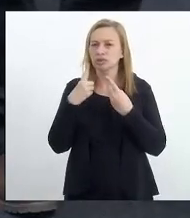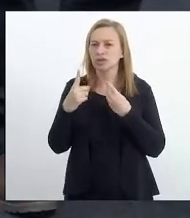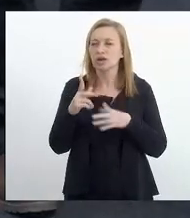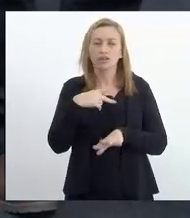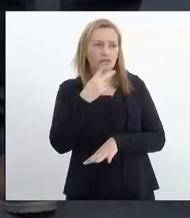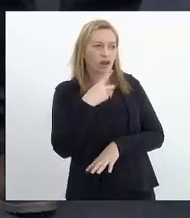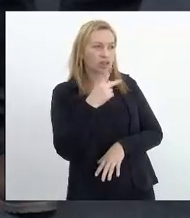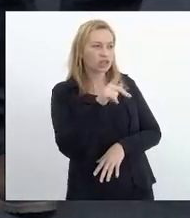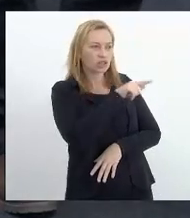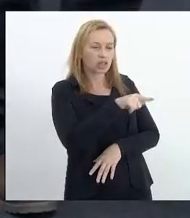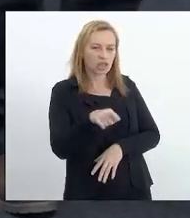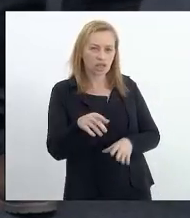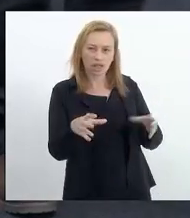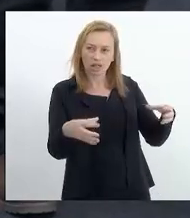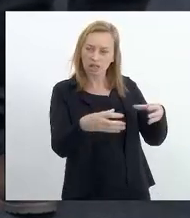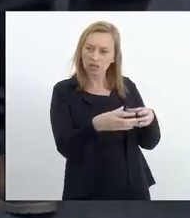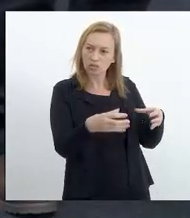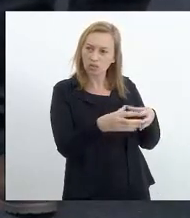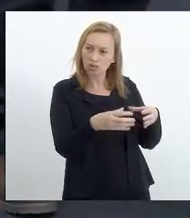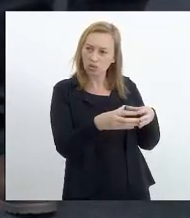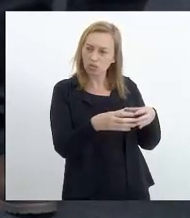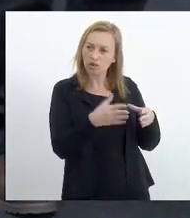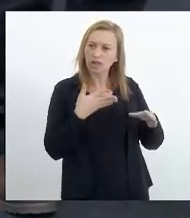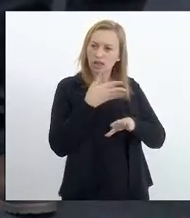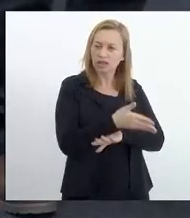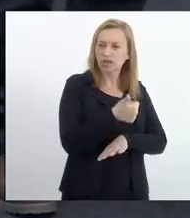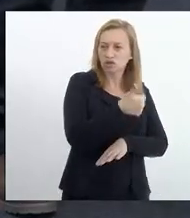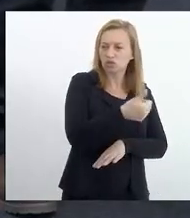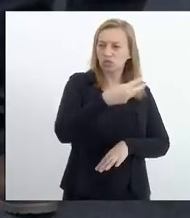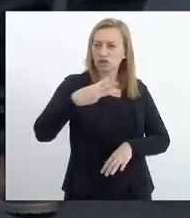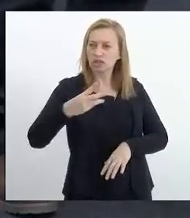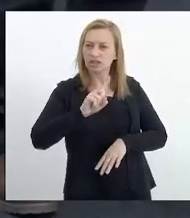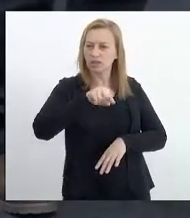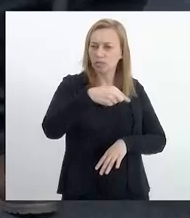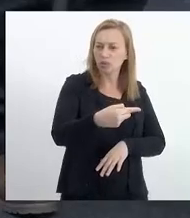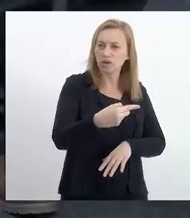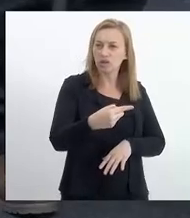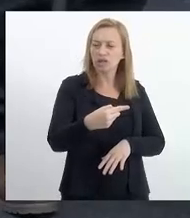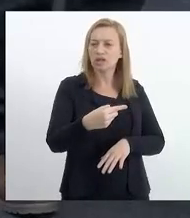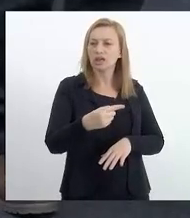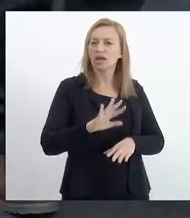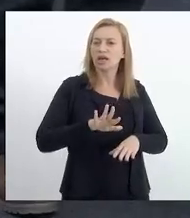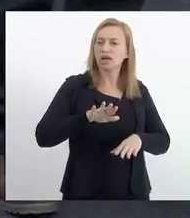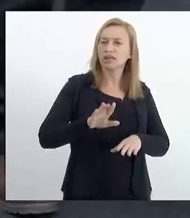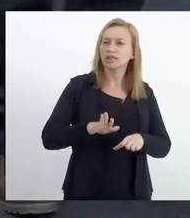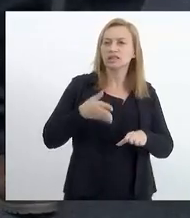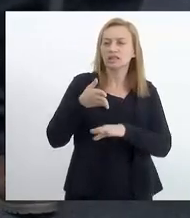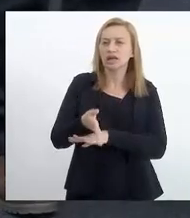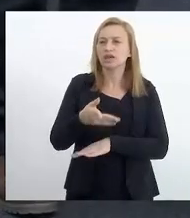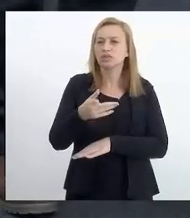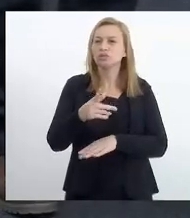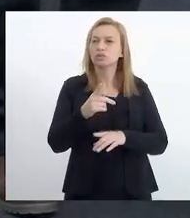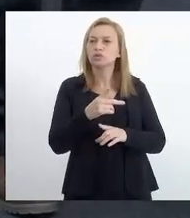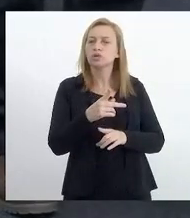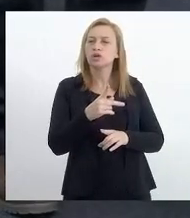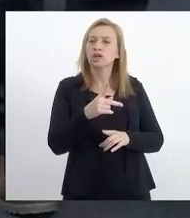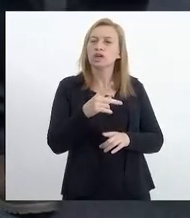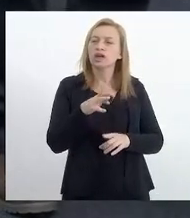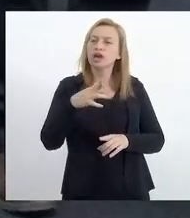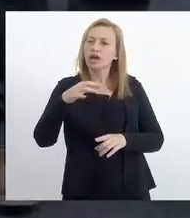Dizendo que essas pessoas que entraram depois de 2013 entraram num regime previdenciário diferente. Olha,